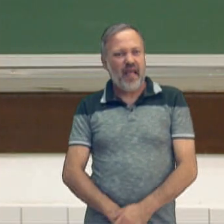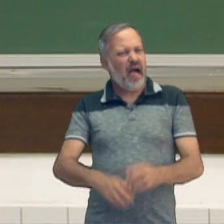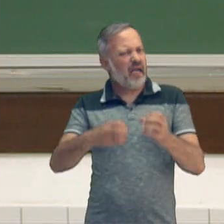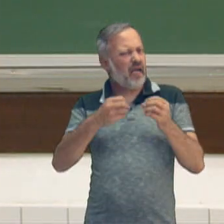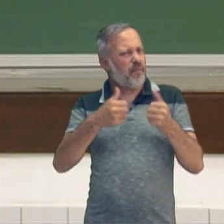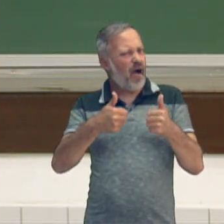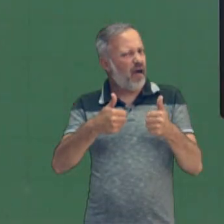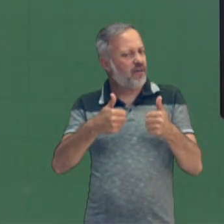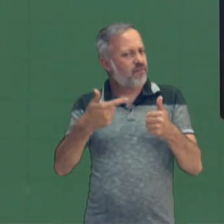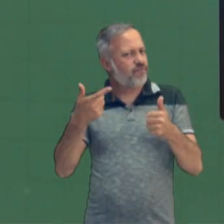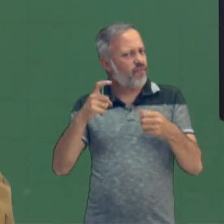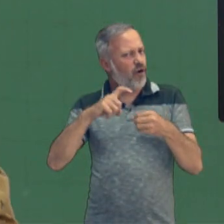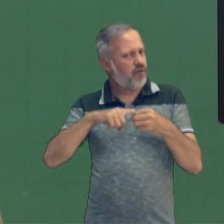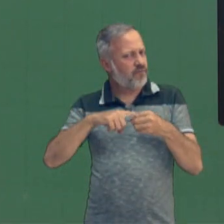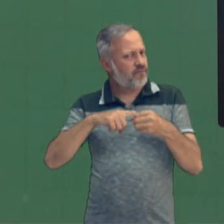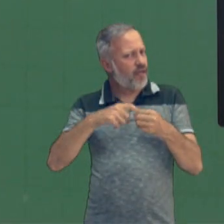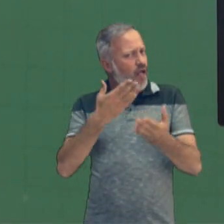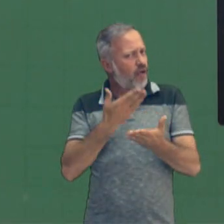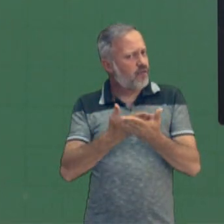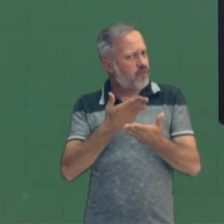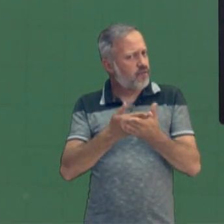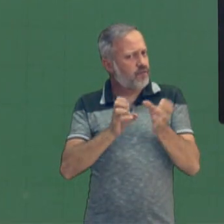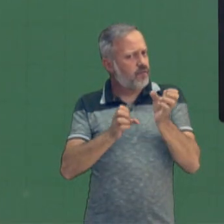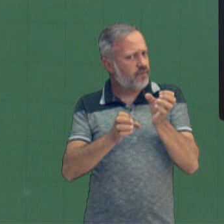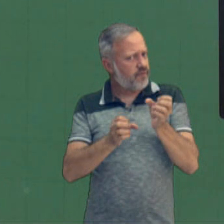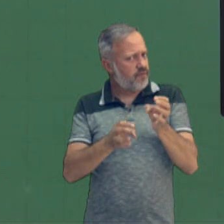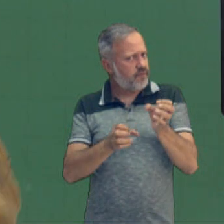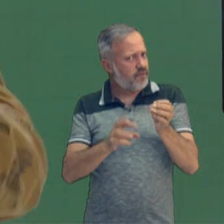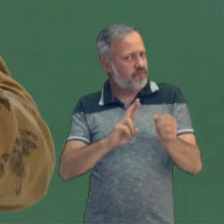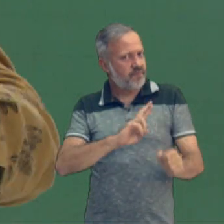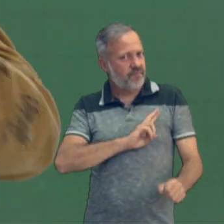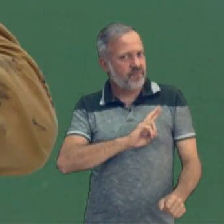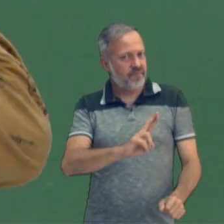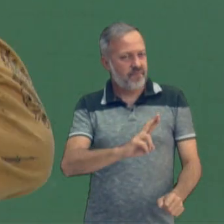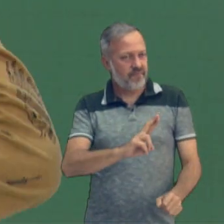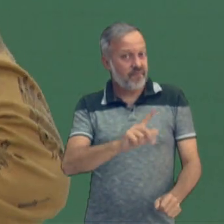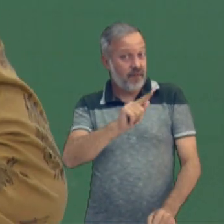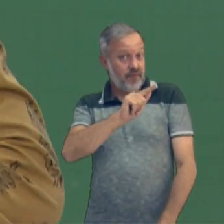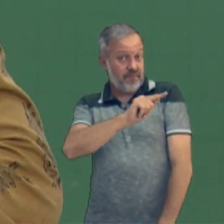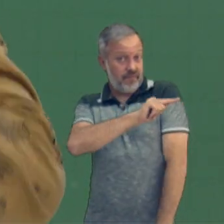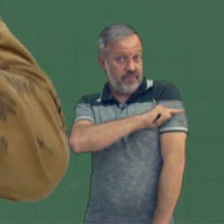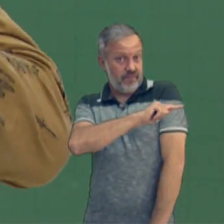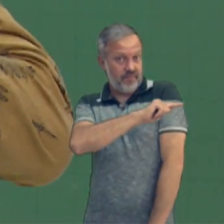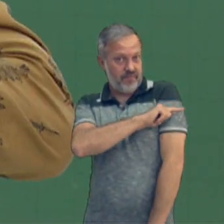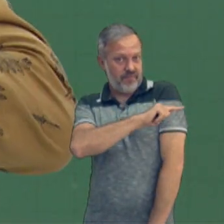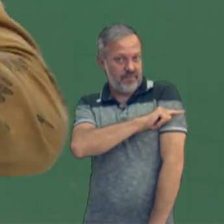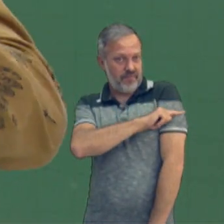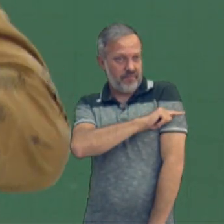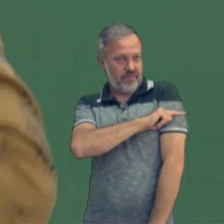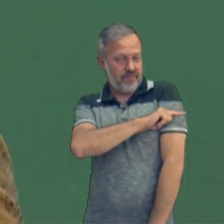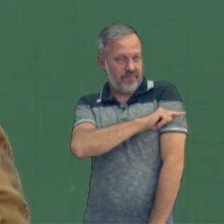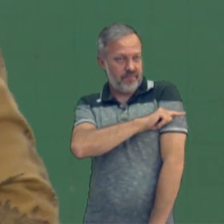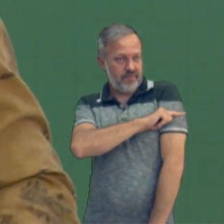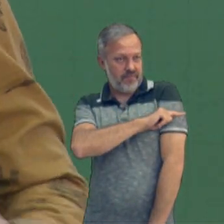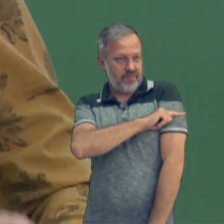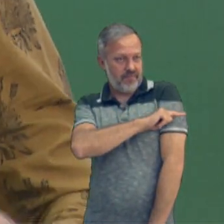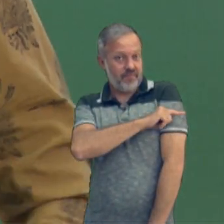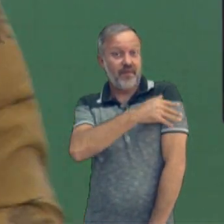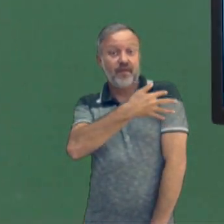Muito bem, voltamos aqui com a nossa aula de ensino religioso, 7º ano, aula 6,